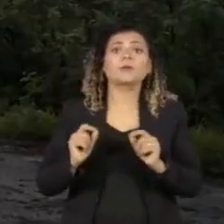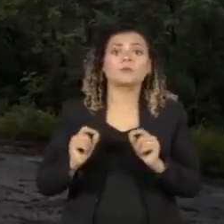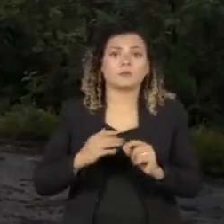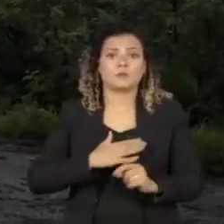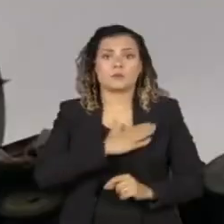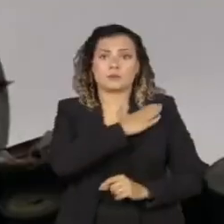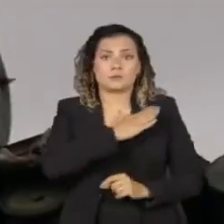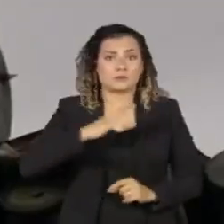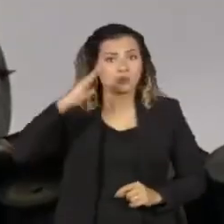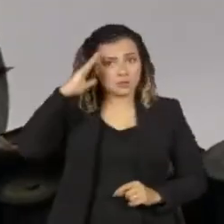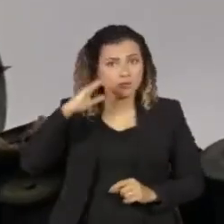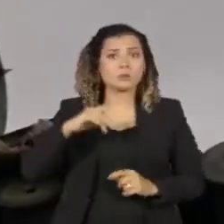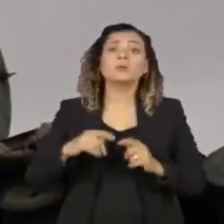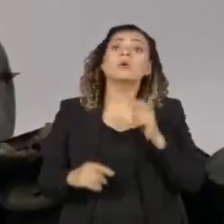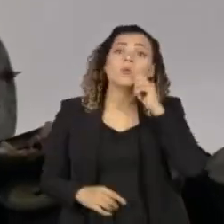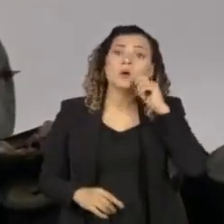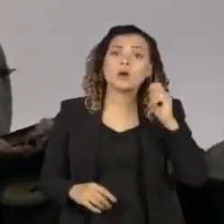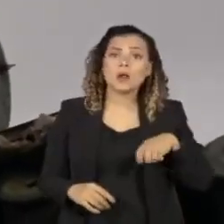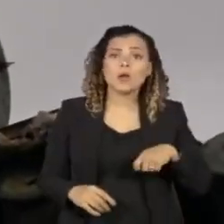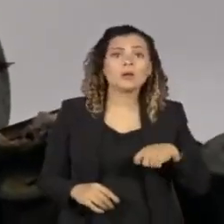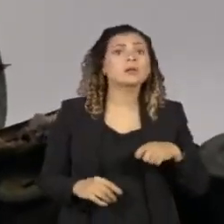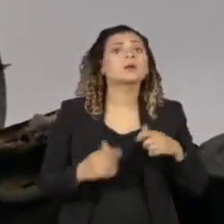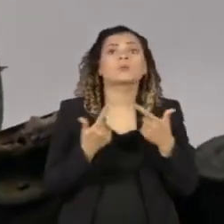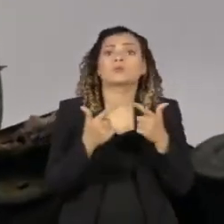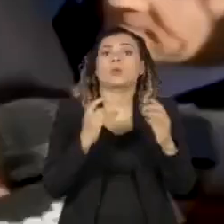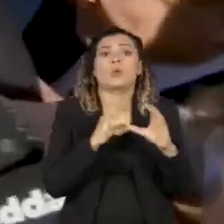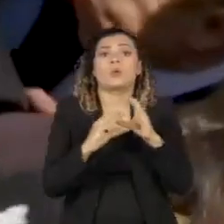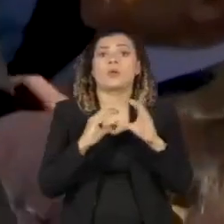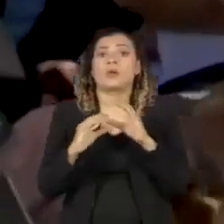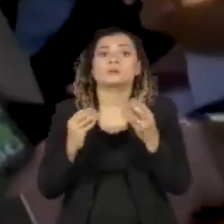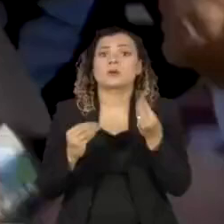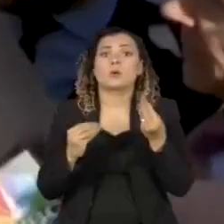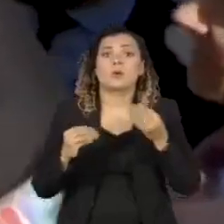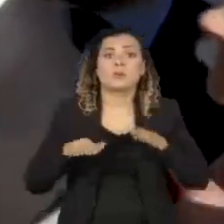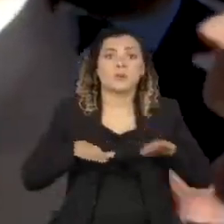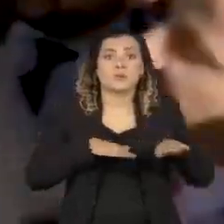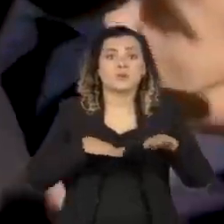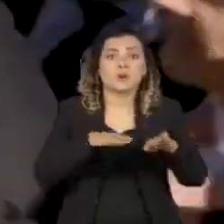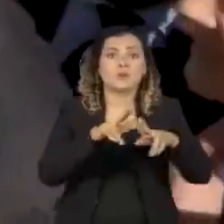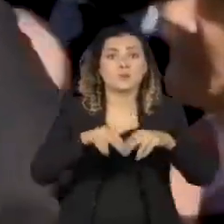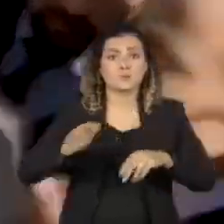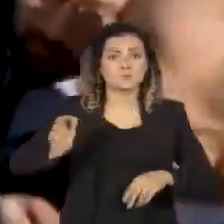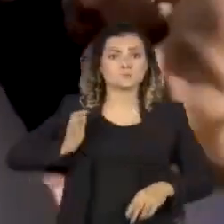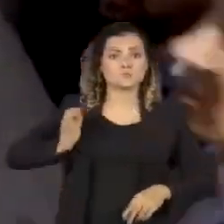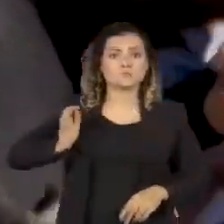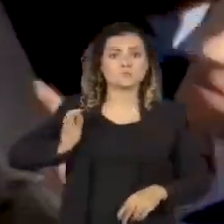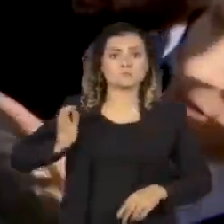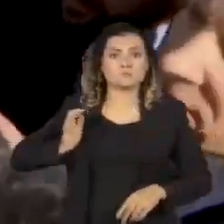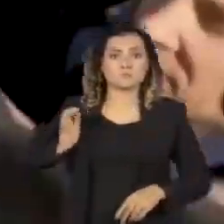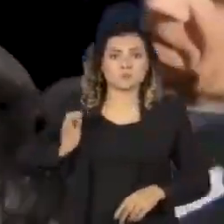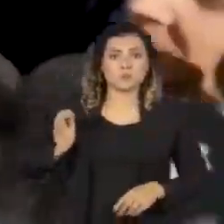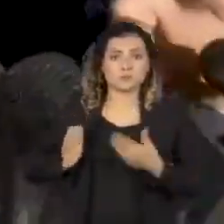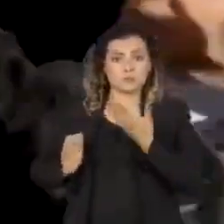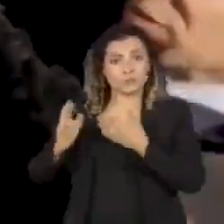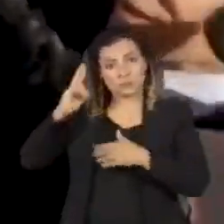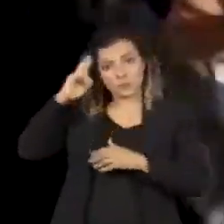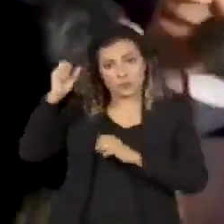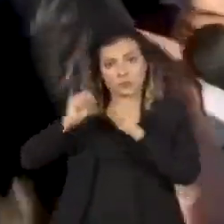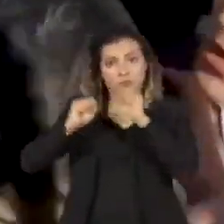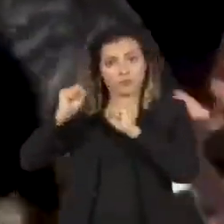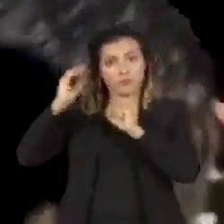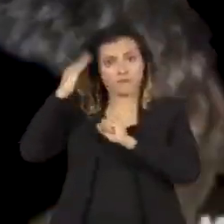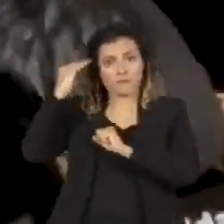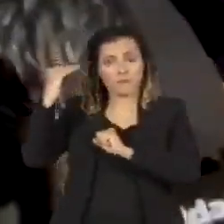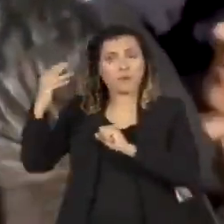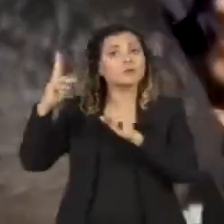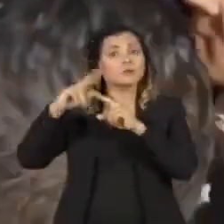corre o risco de ficar sem comunicação no campo de batalha O Bilionário ela é um musk dono da stalink que